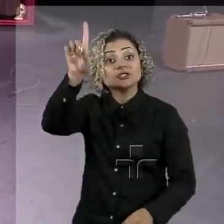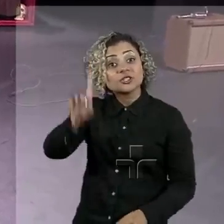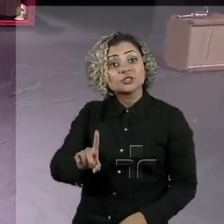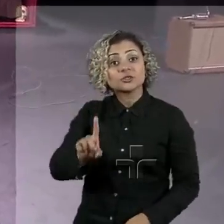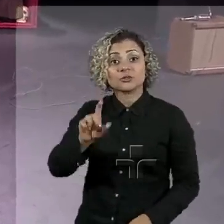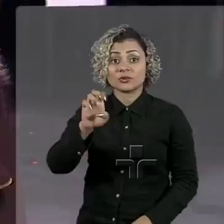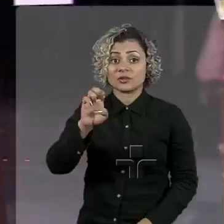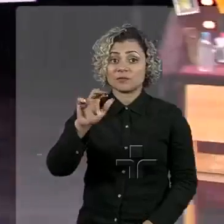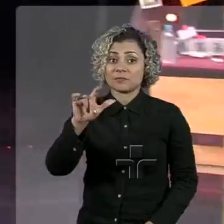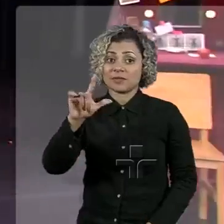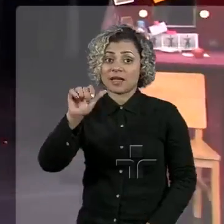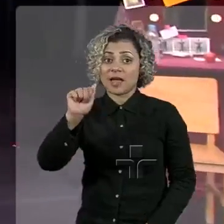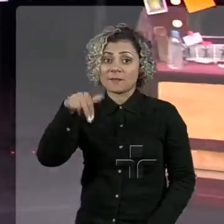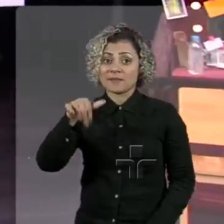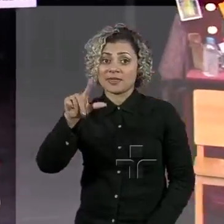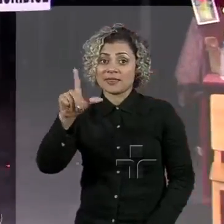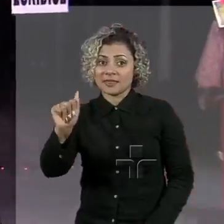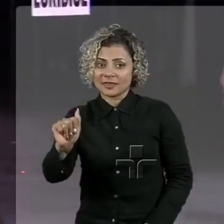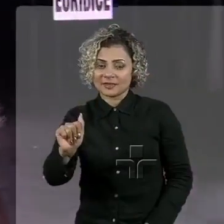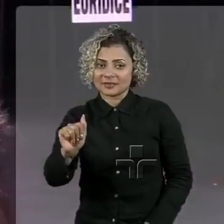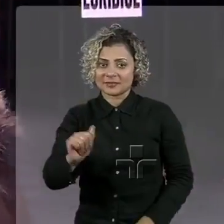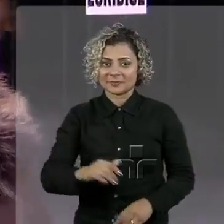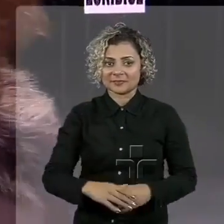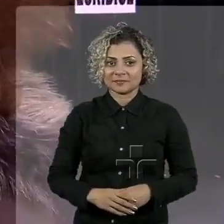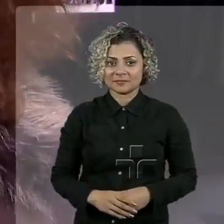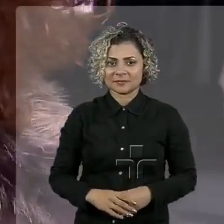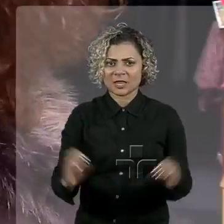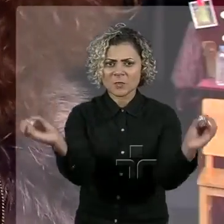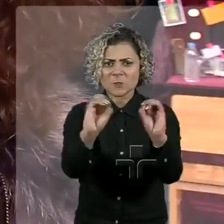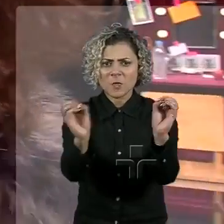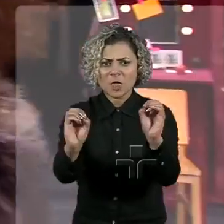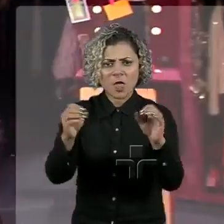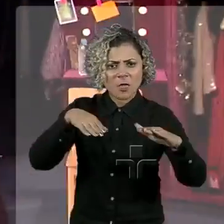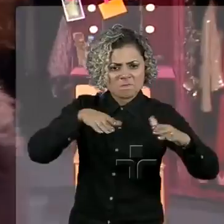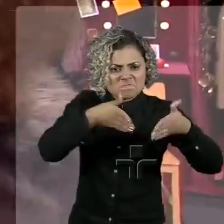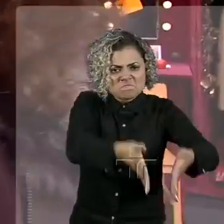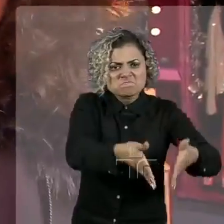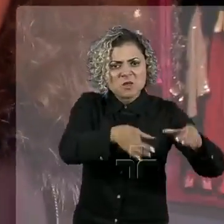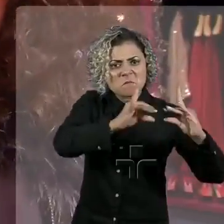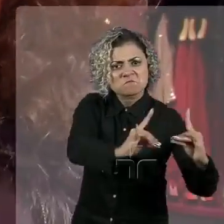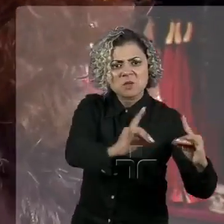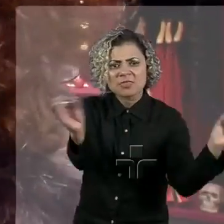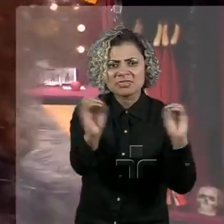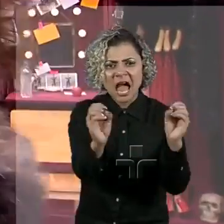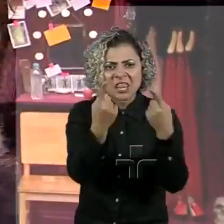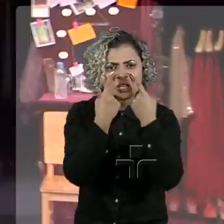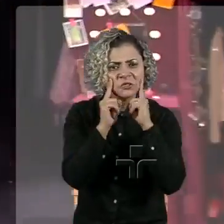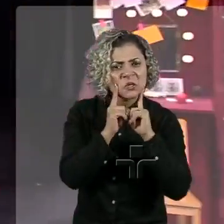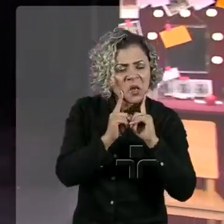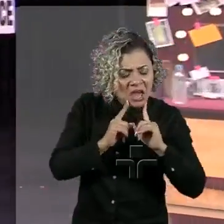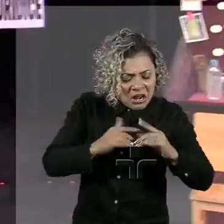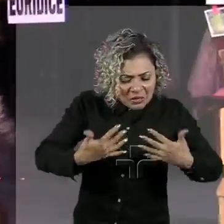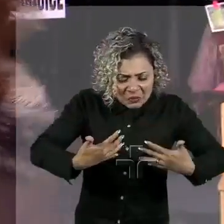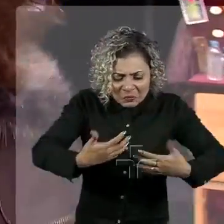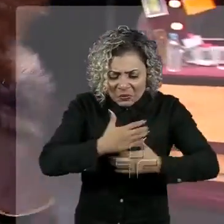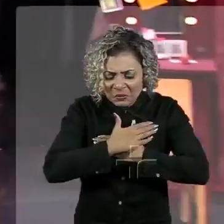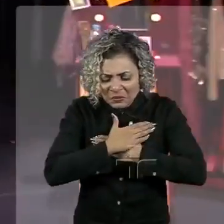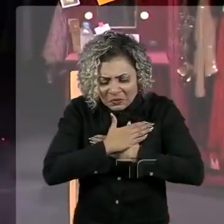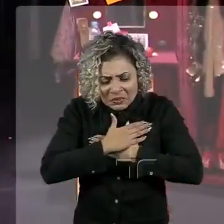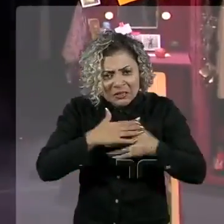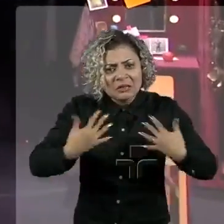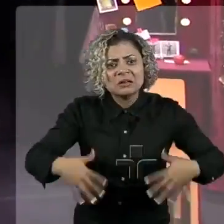Amir Haddad. Ninguém poderá enterrá-lo, velar-lhe o corpo, chorar por ele, prestar-lhe,